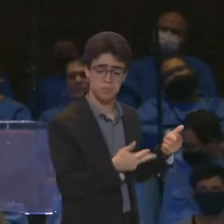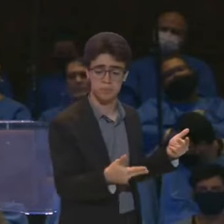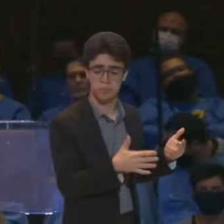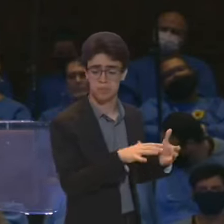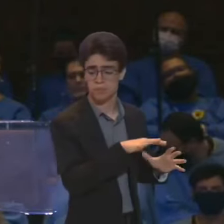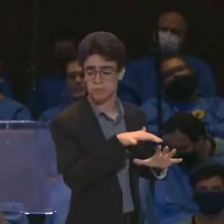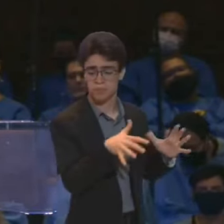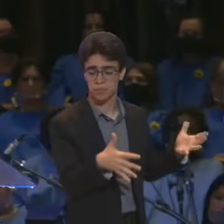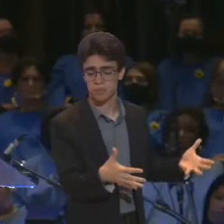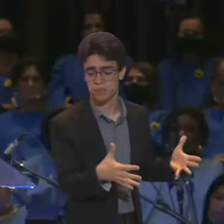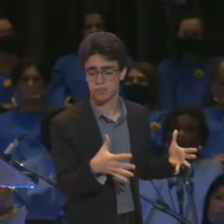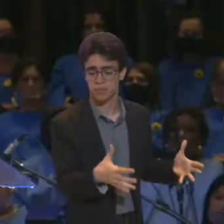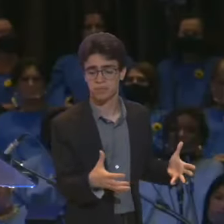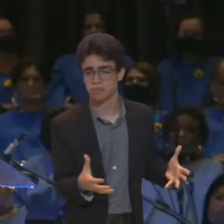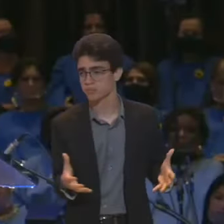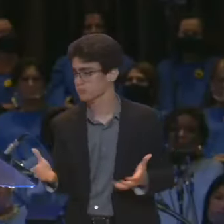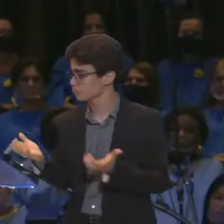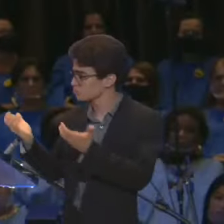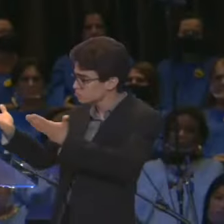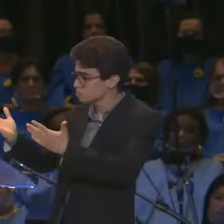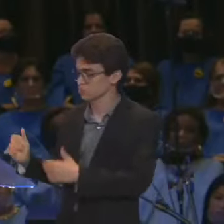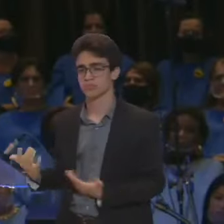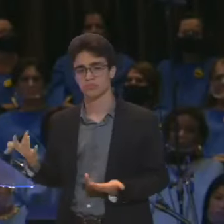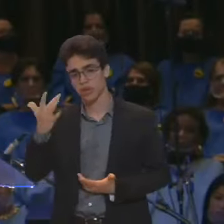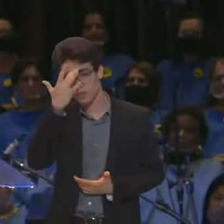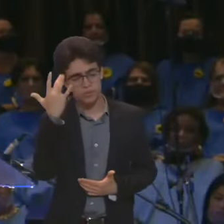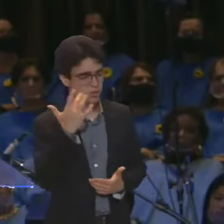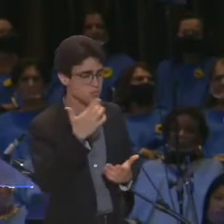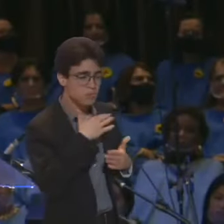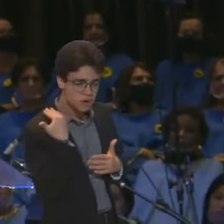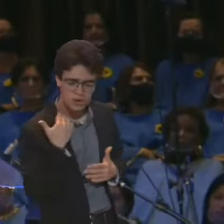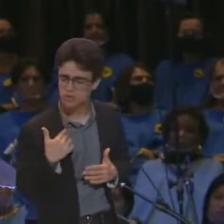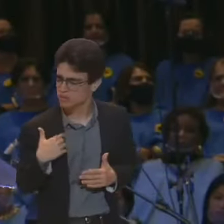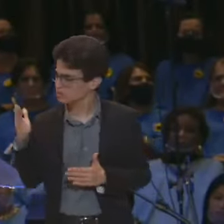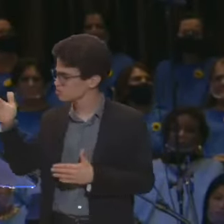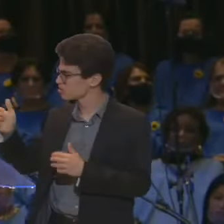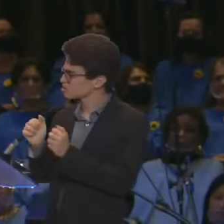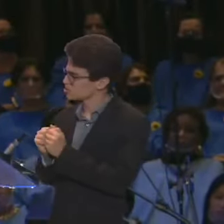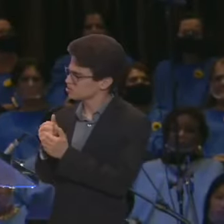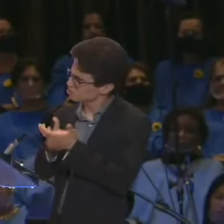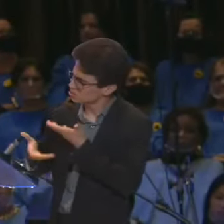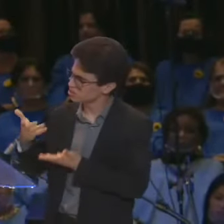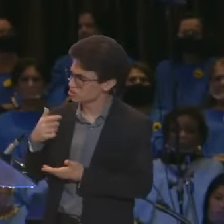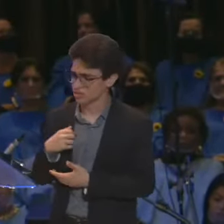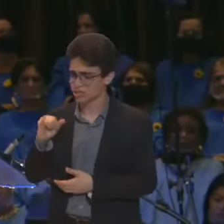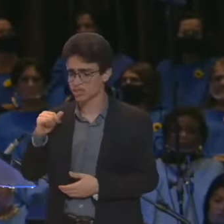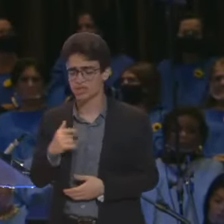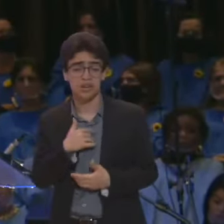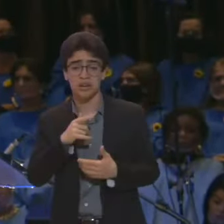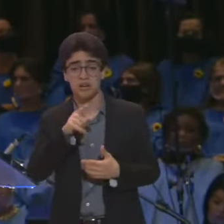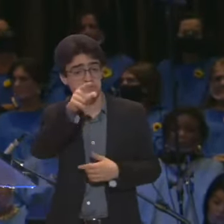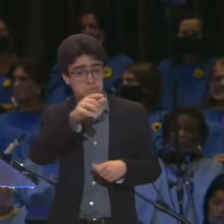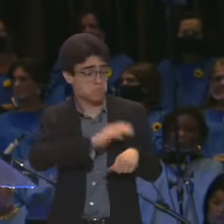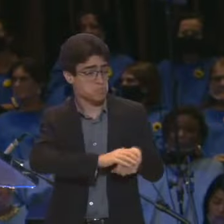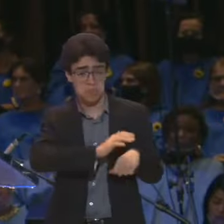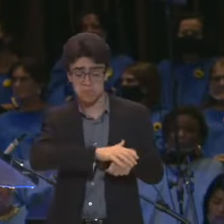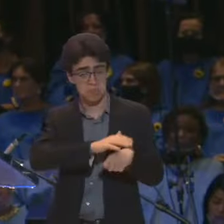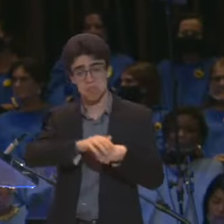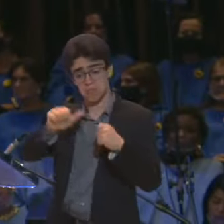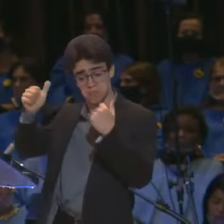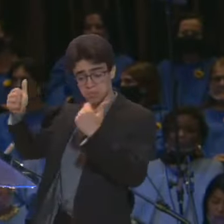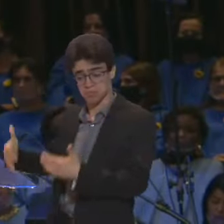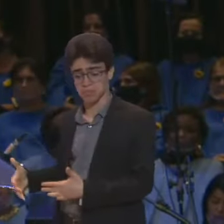cestinhas que se fabrica. E alguém morreu, alguém vai lá, chora com a pessoa. Eu não sei o que vou dizer, seja você a mensagem, é